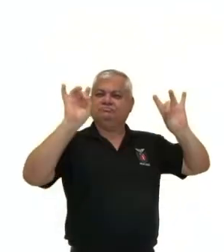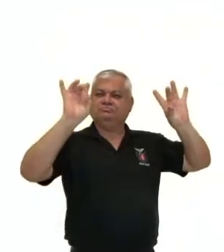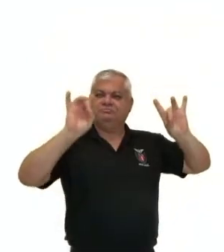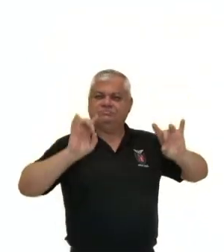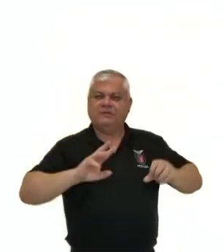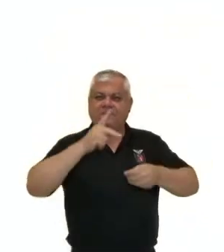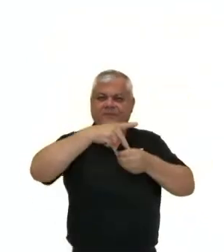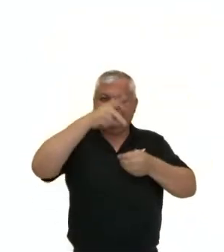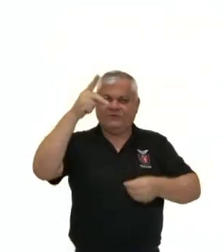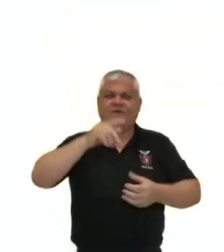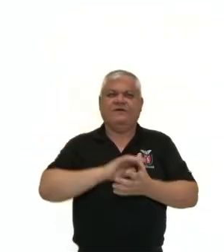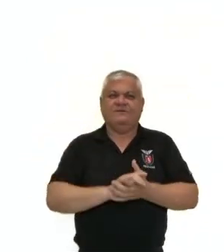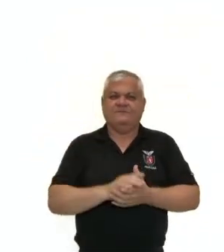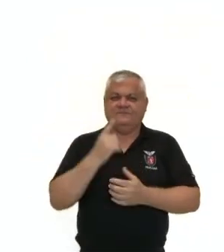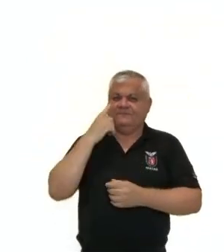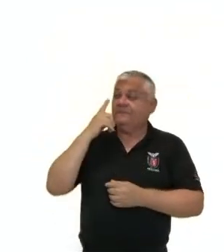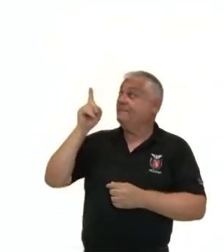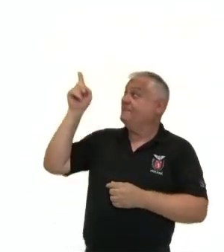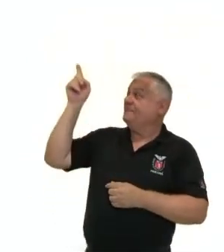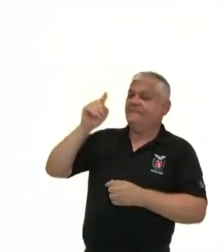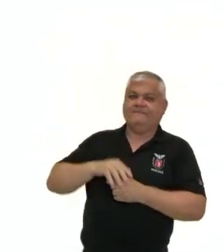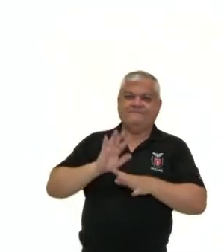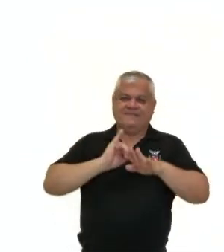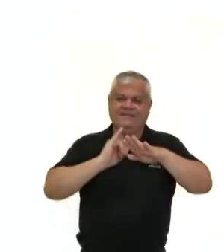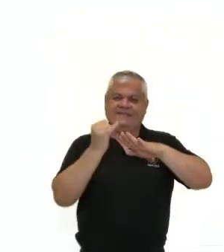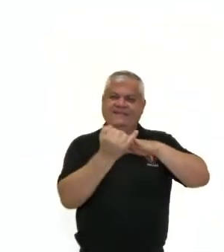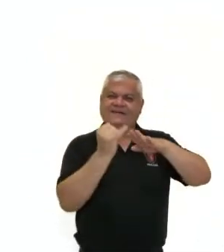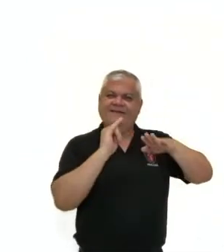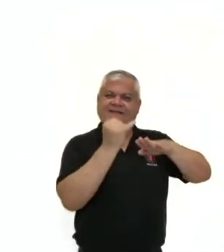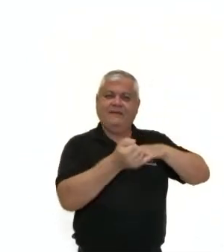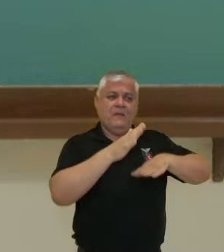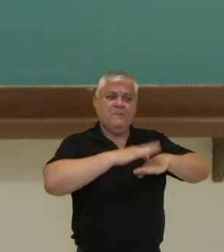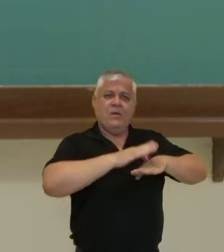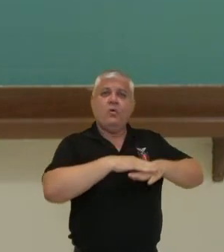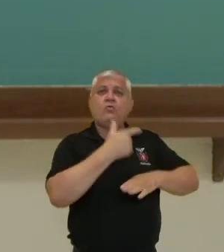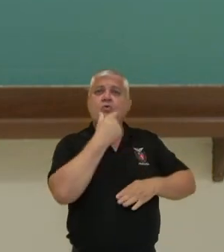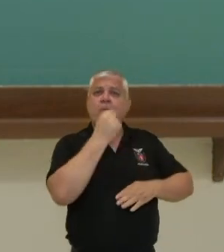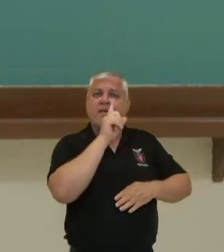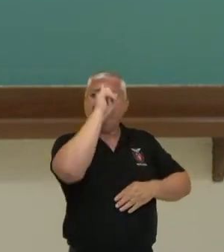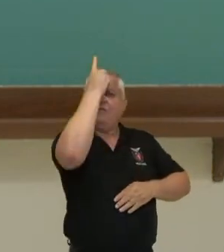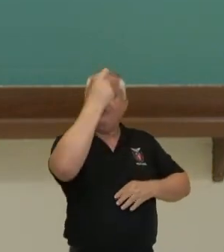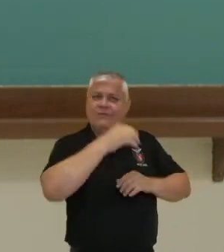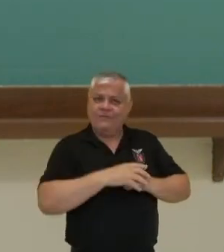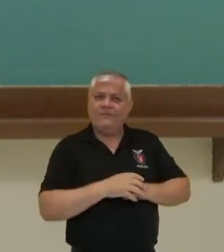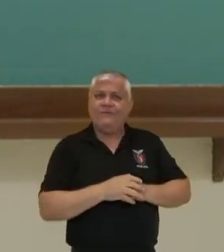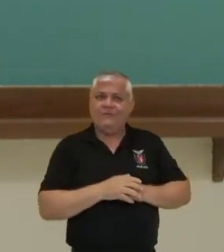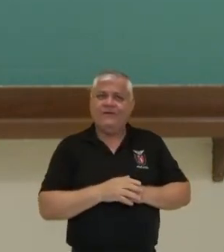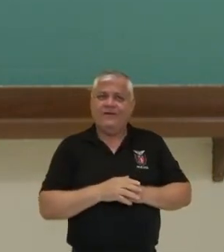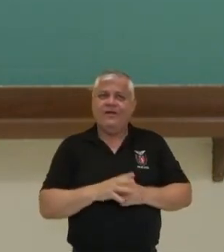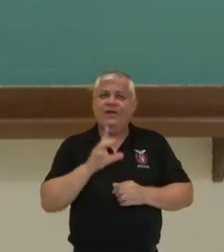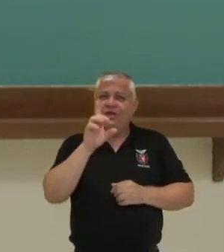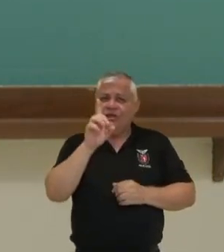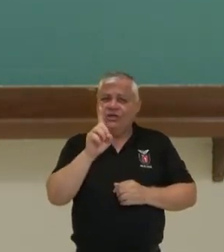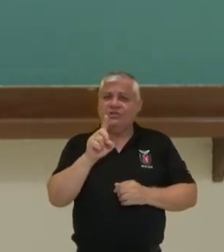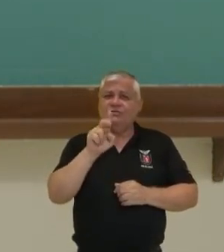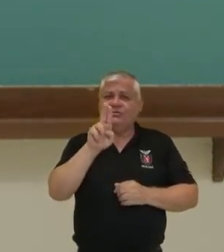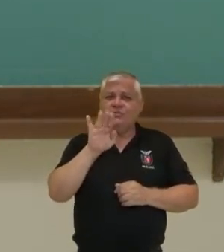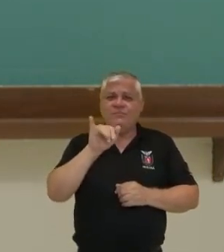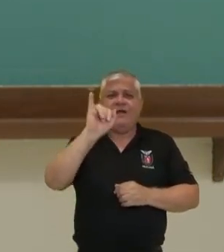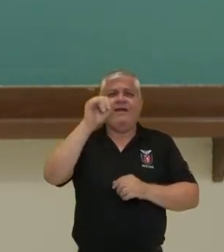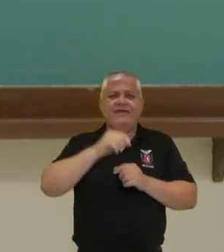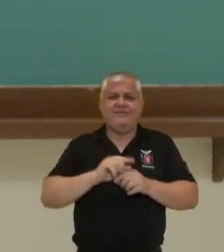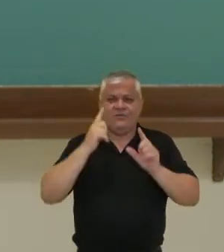petróleo essas essas Ilhas artificiais que eu acabei de falar ficam em Dubai no caso eu sou uma península artificial